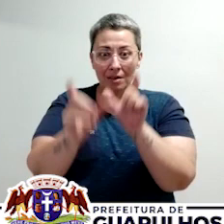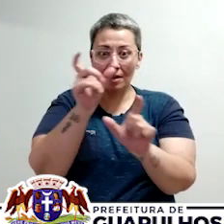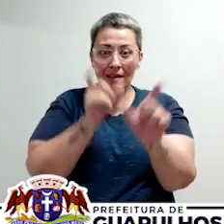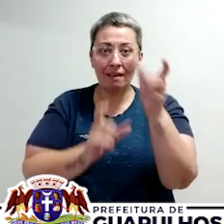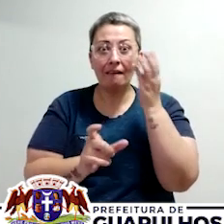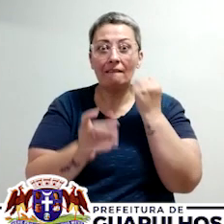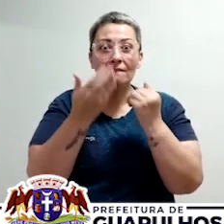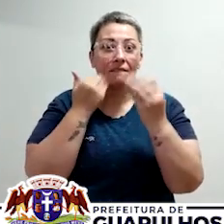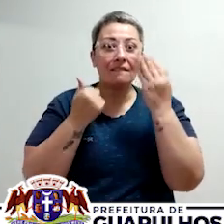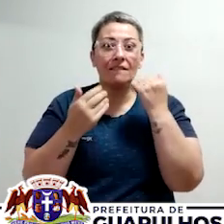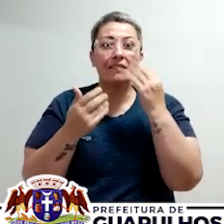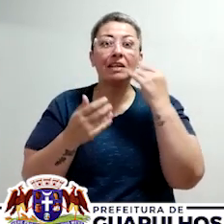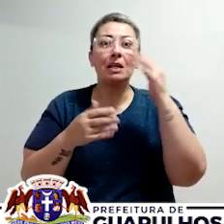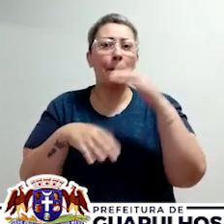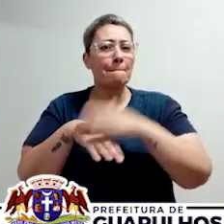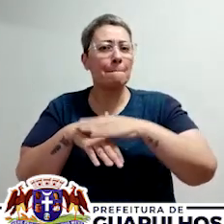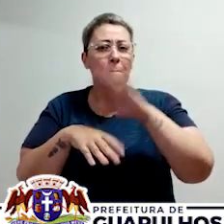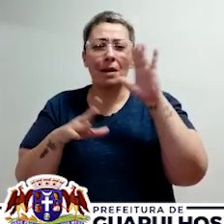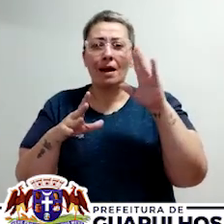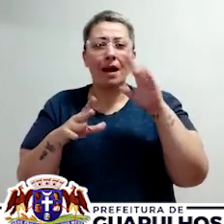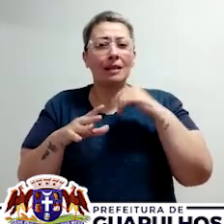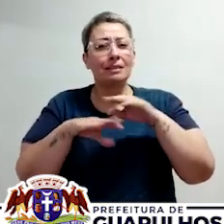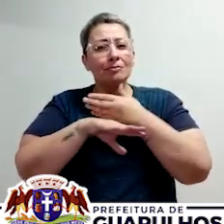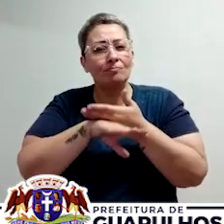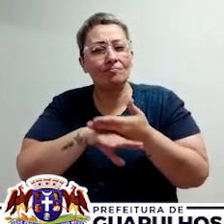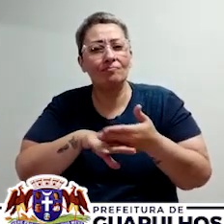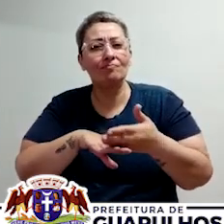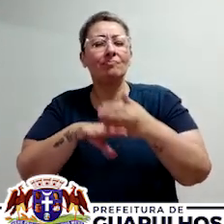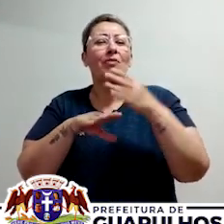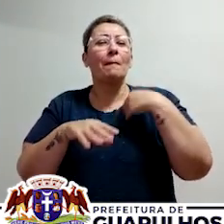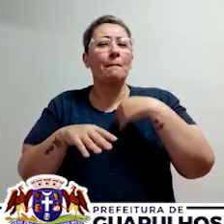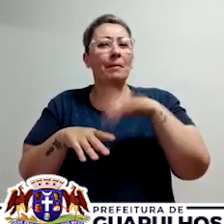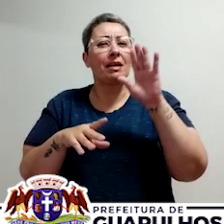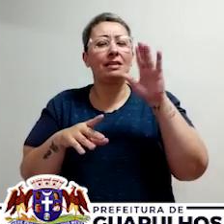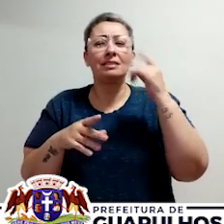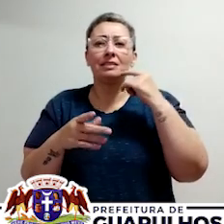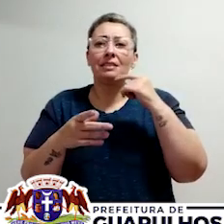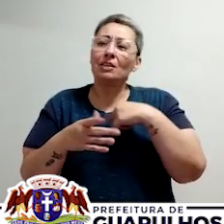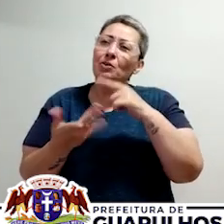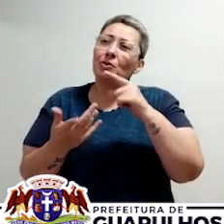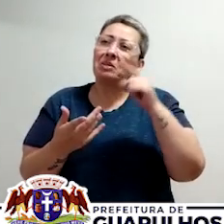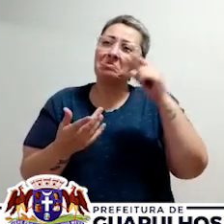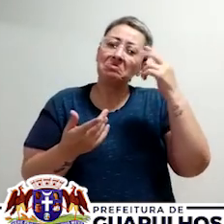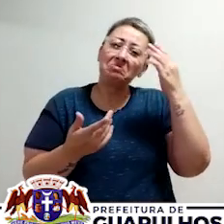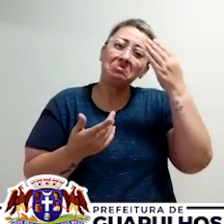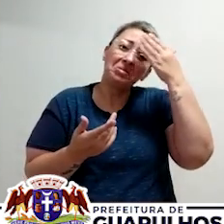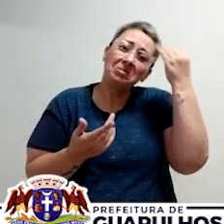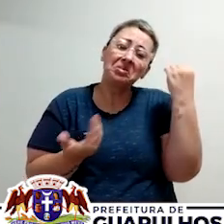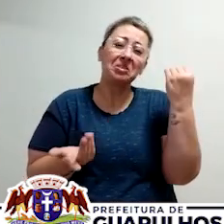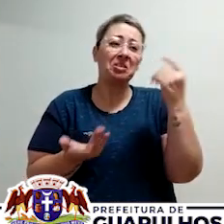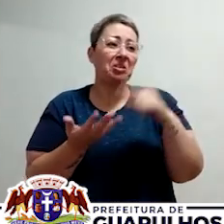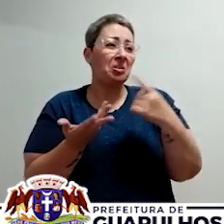decifrando palavras. E quanto mais íntimas a gente ficava, menos eu ia me lembrando de